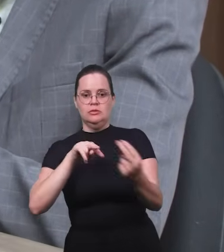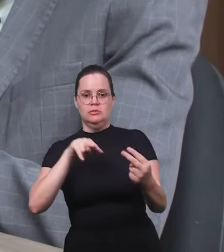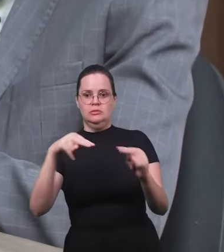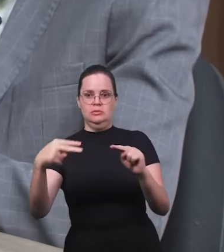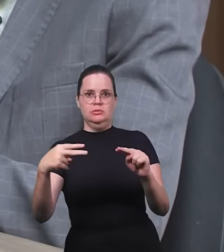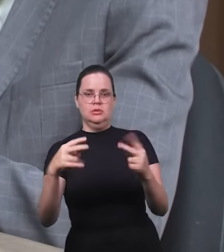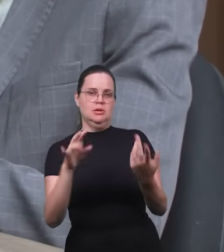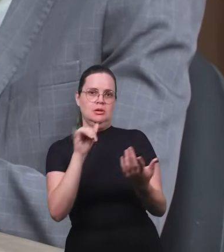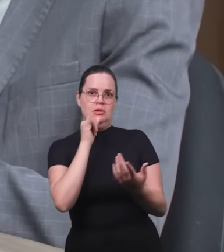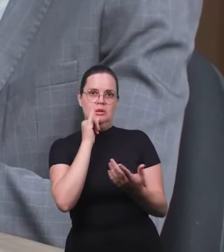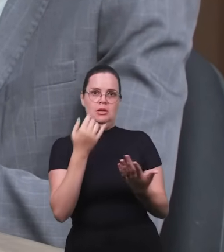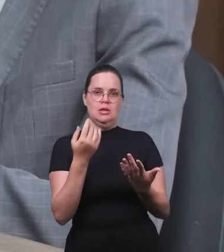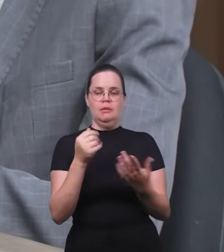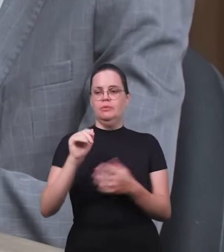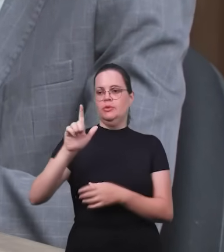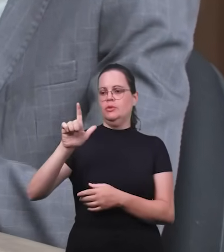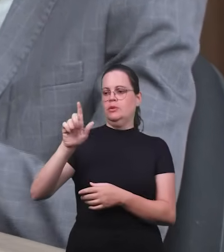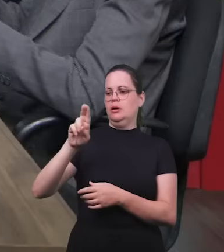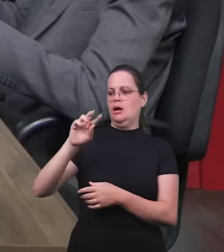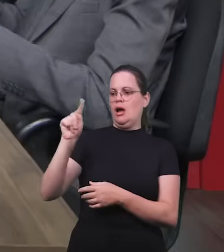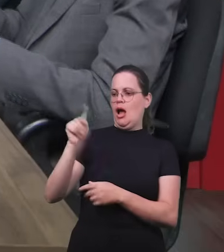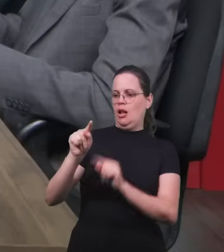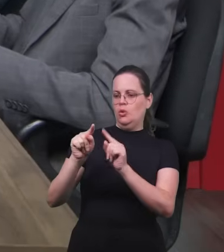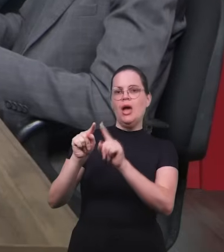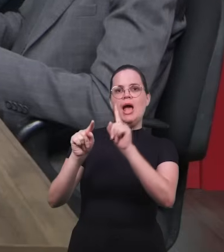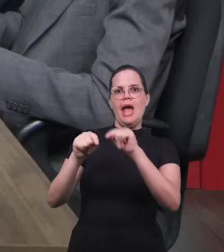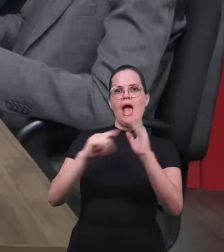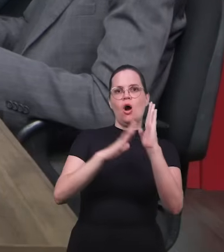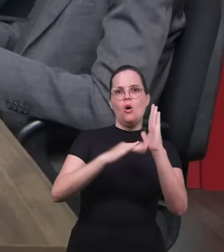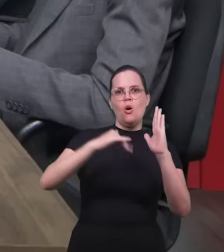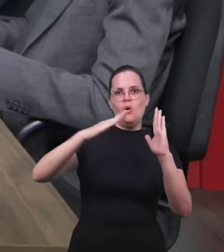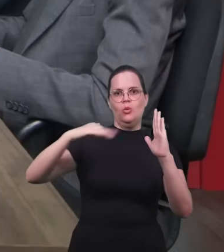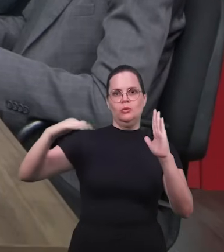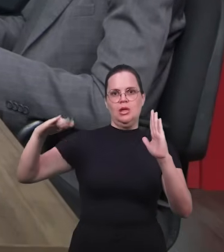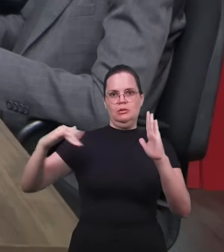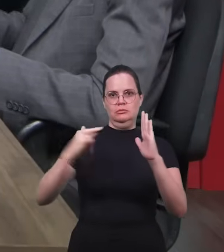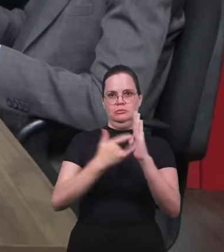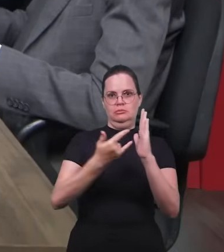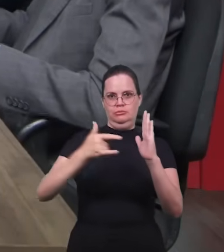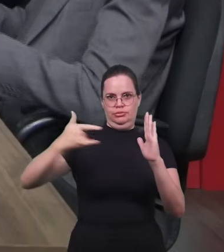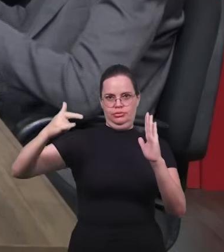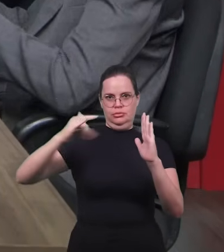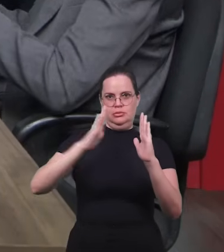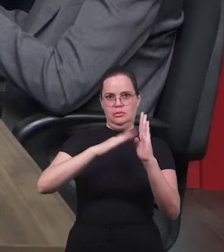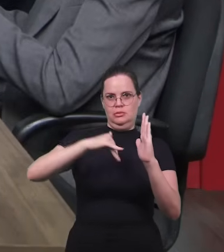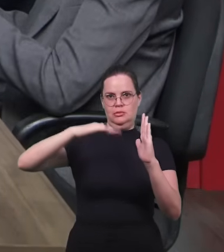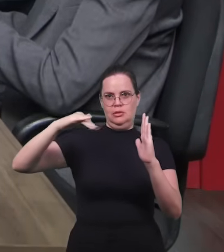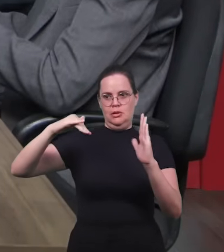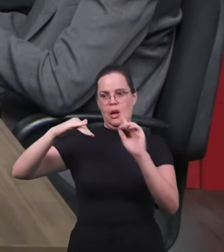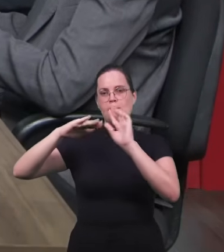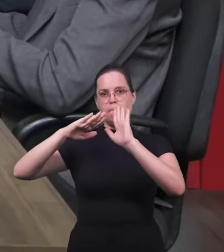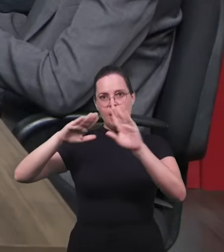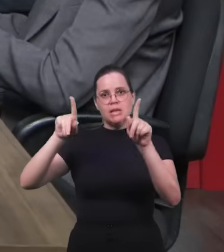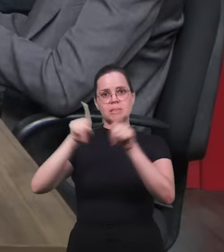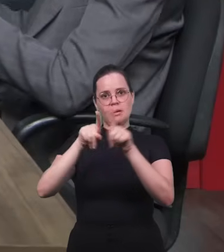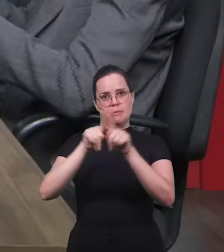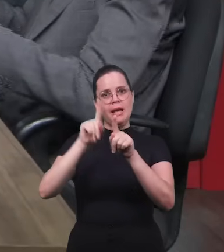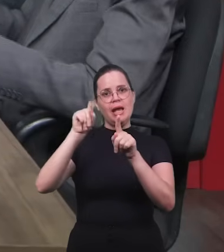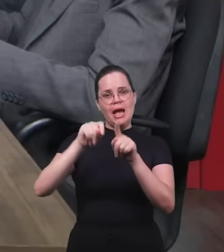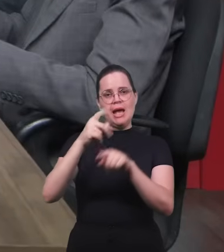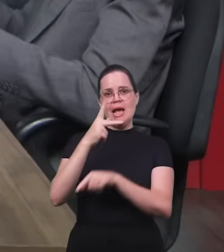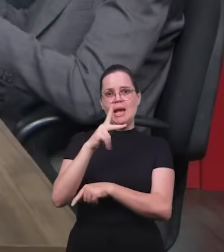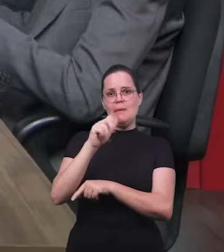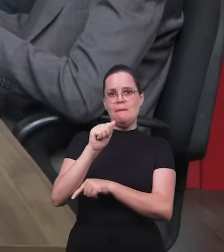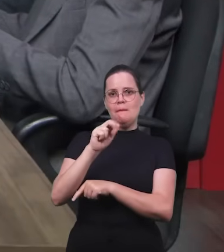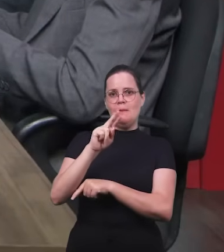temos a luz. A luz, ao mesmo tempo que ela é uma onda eletromagnética, ela também é uma partícula. Como assim ela é